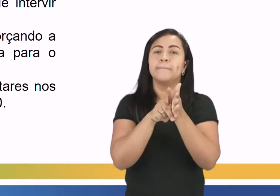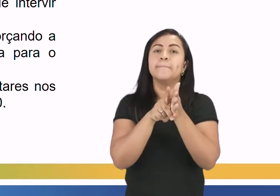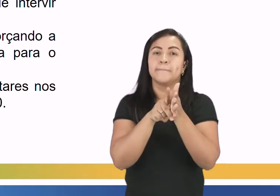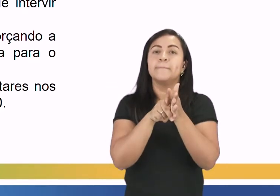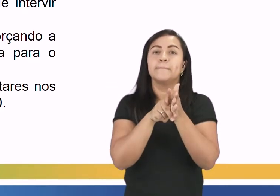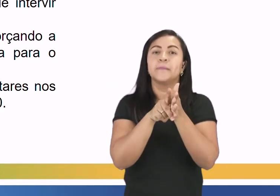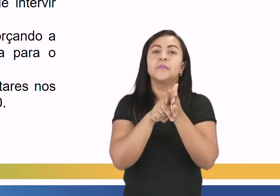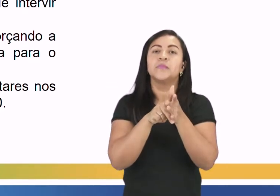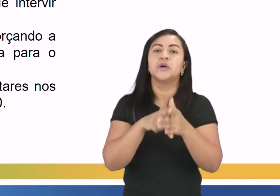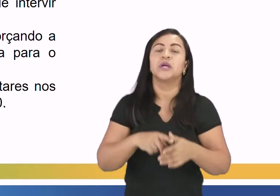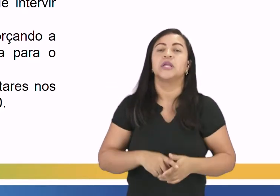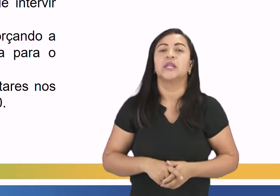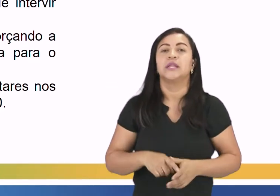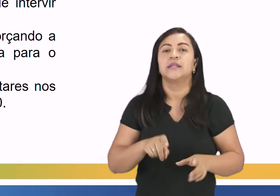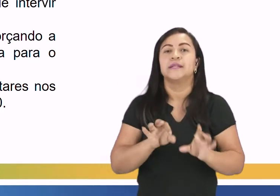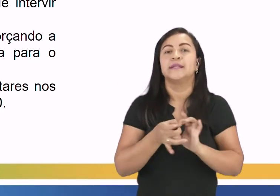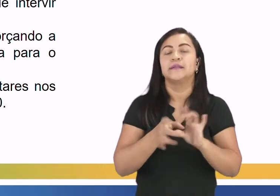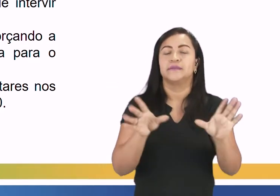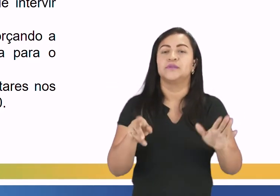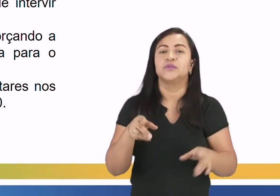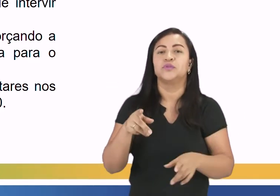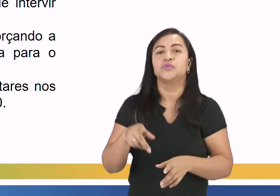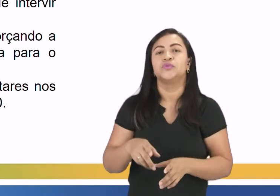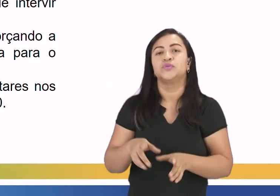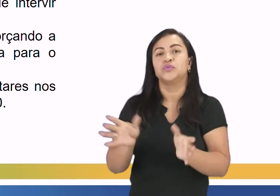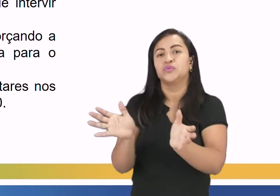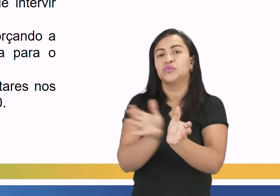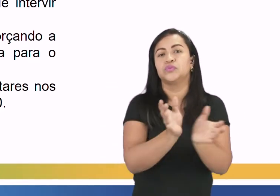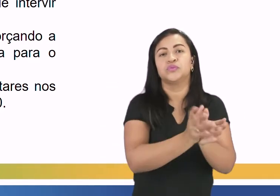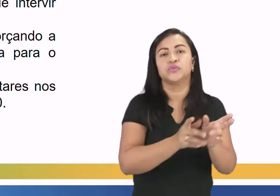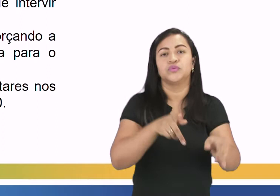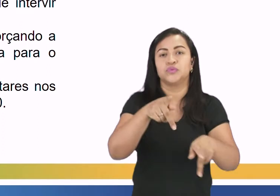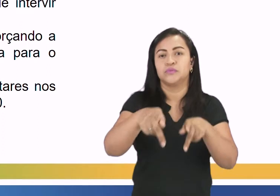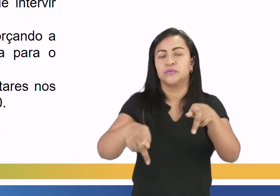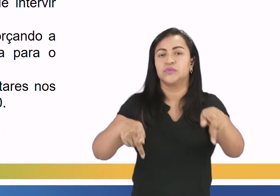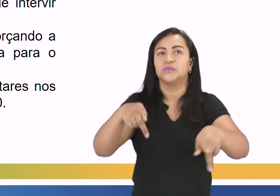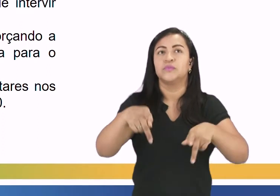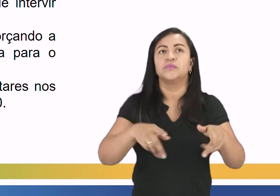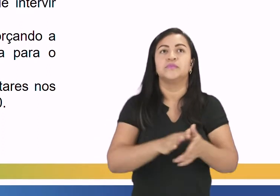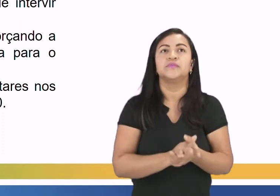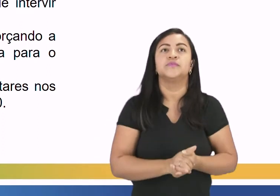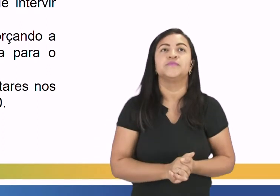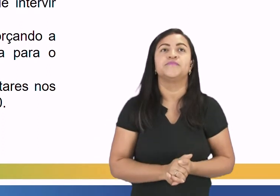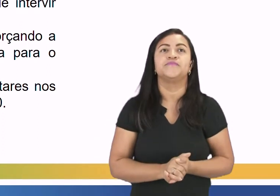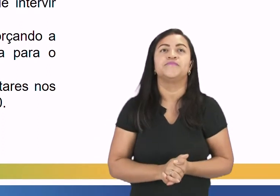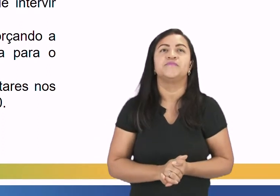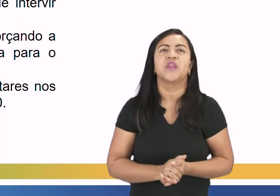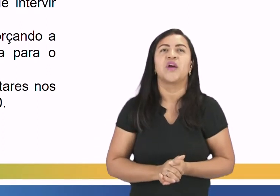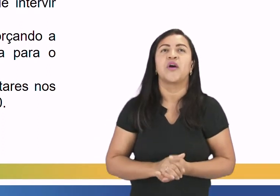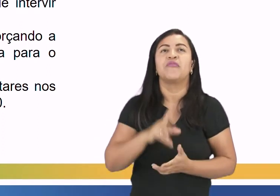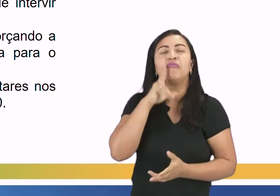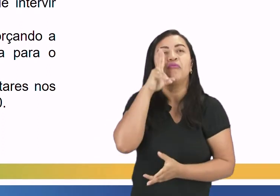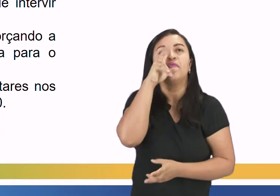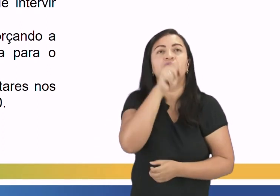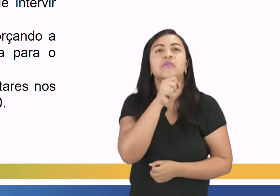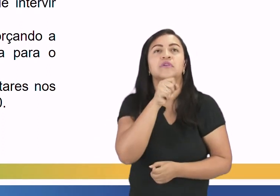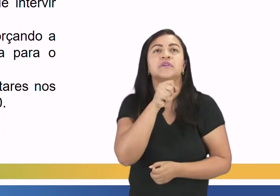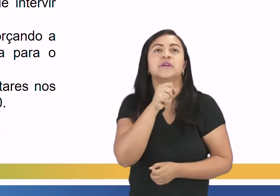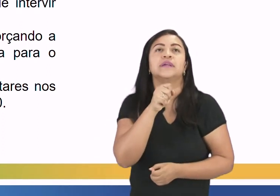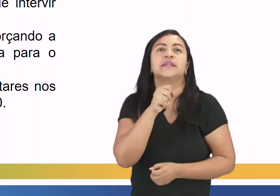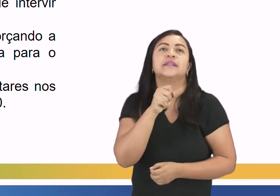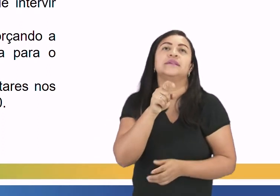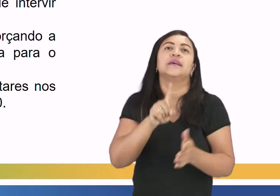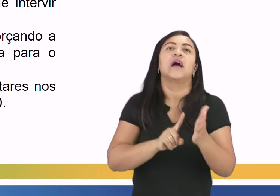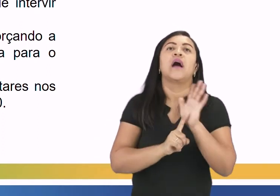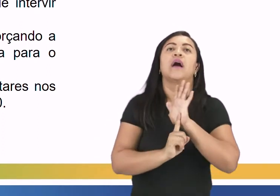povos. Letra B, implementar o papel dos Estados Unidos como nação guardiã